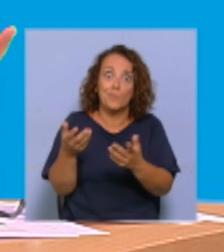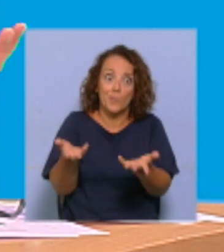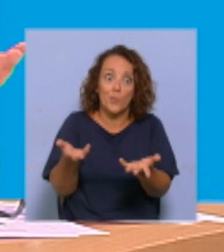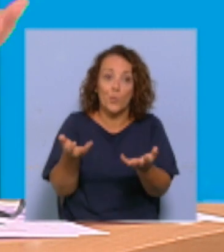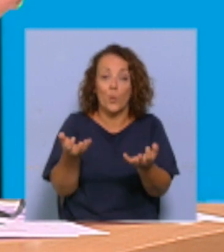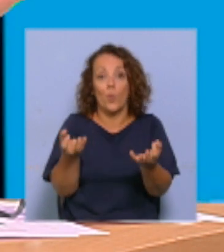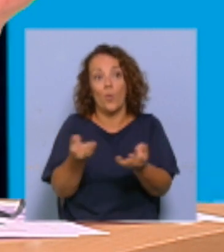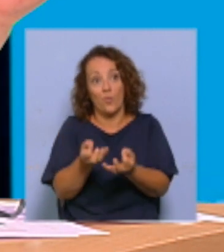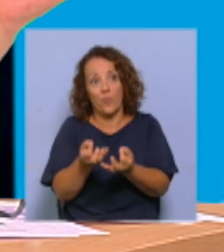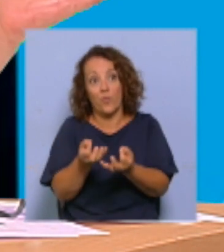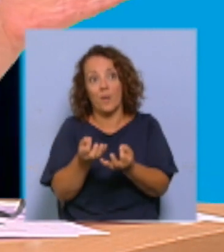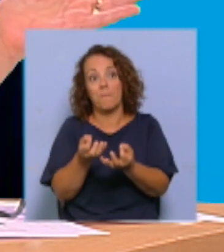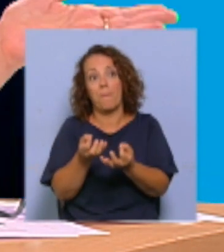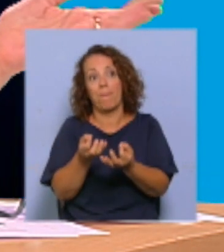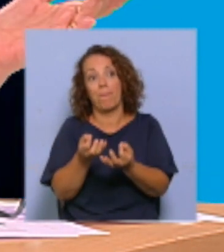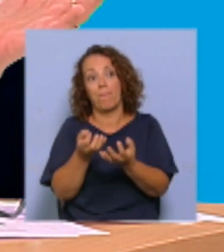está, uma era...